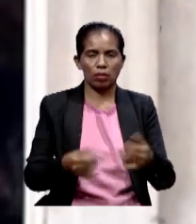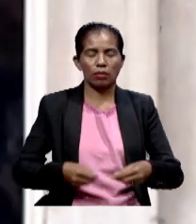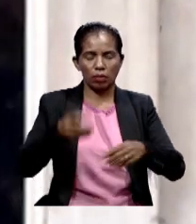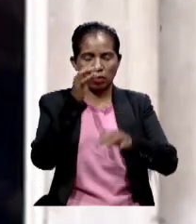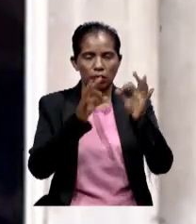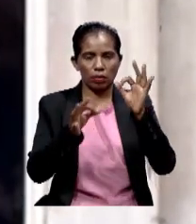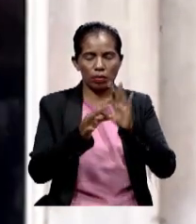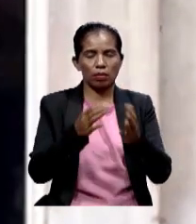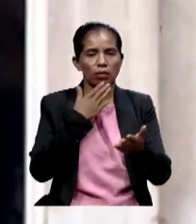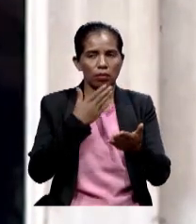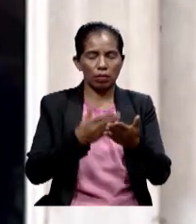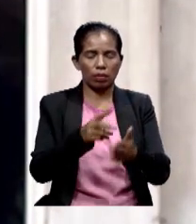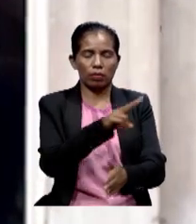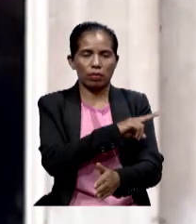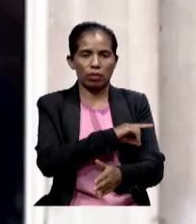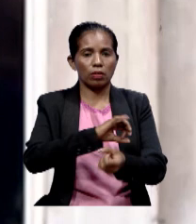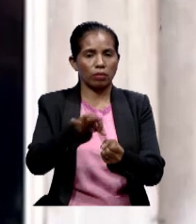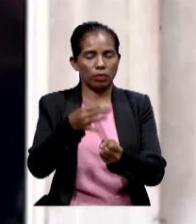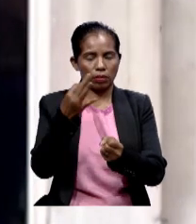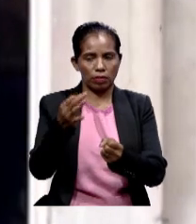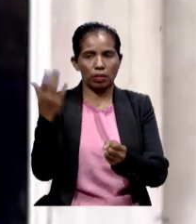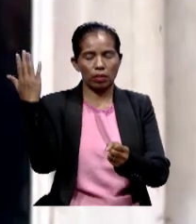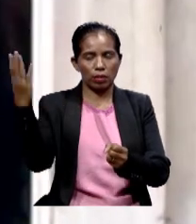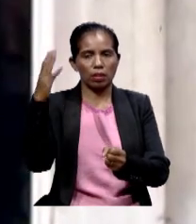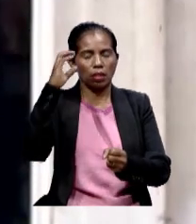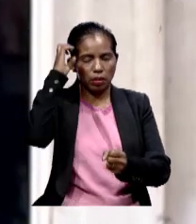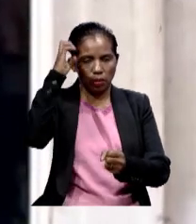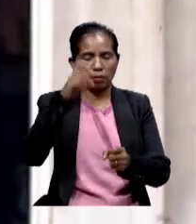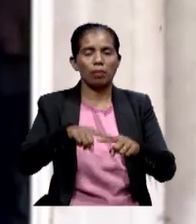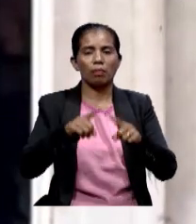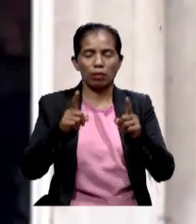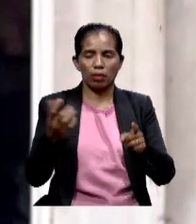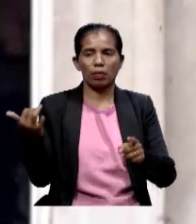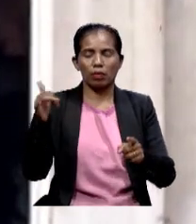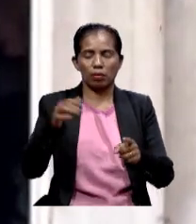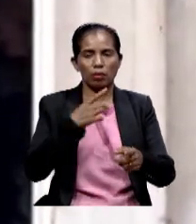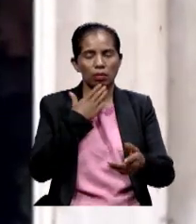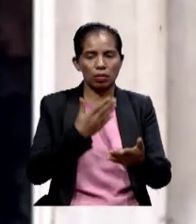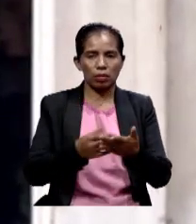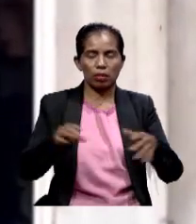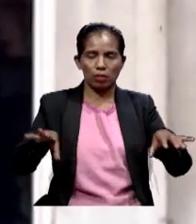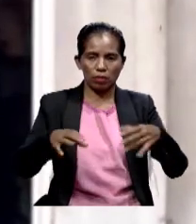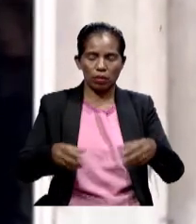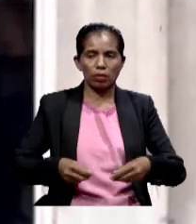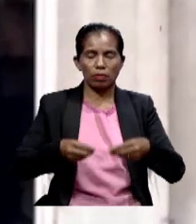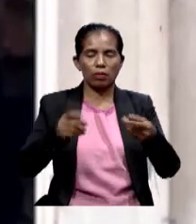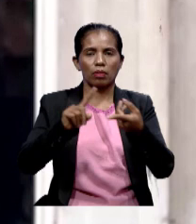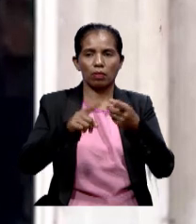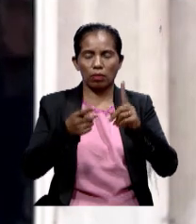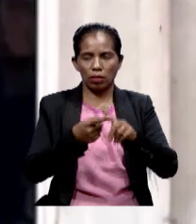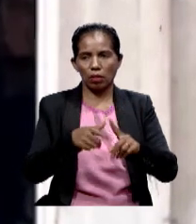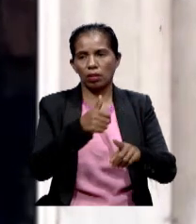lançamento rápido da vacina COVID-19 e a Europa, mas bem a moça até tem esforço até forrar no em bem colega